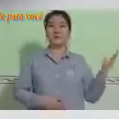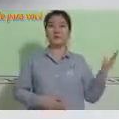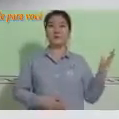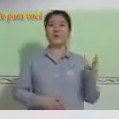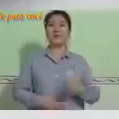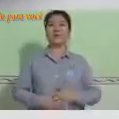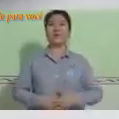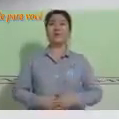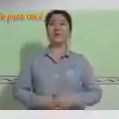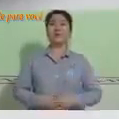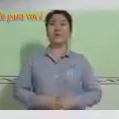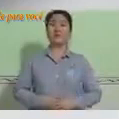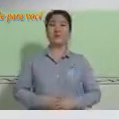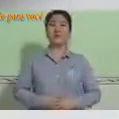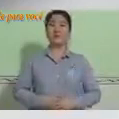RIASCOMOSIGELASP.E, Campylobacter spp.